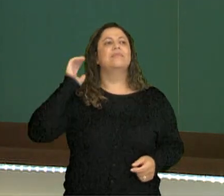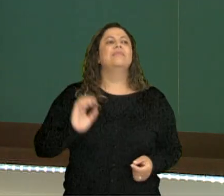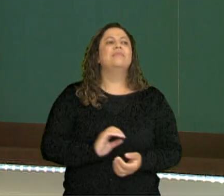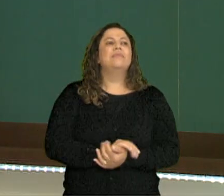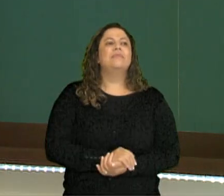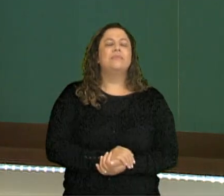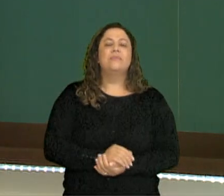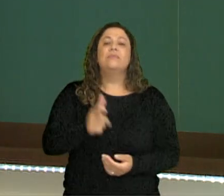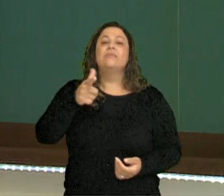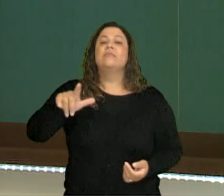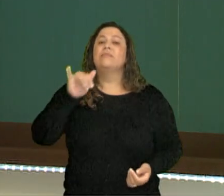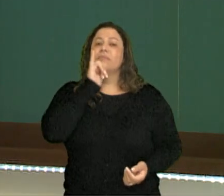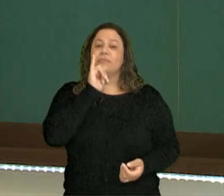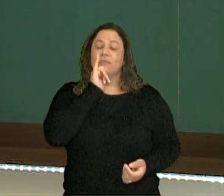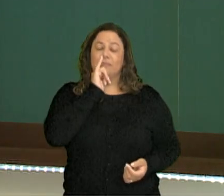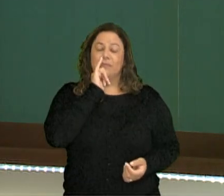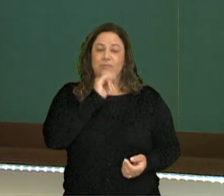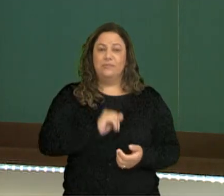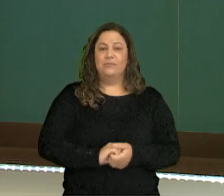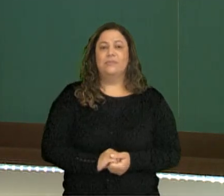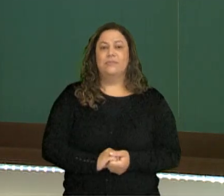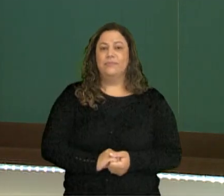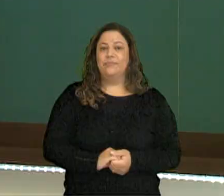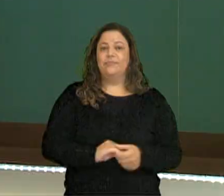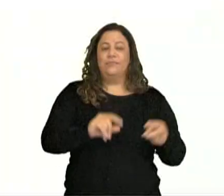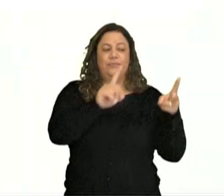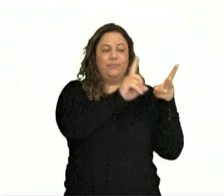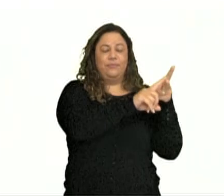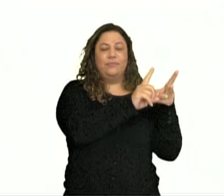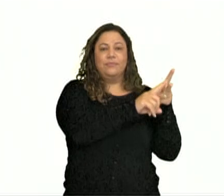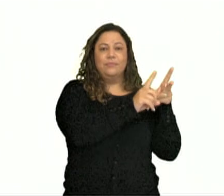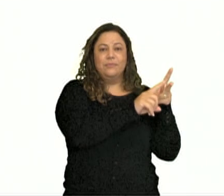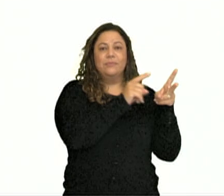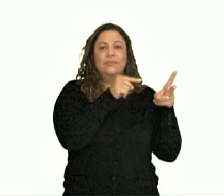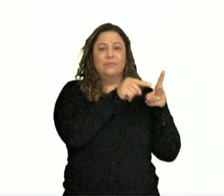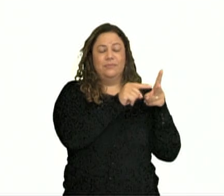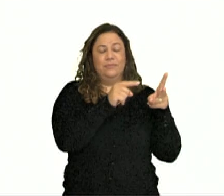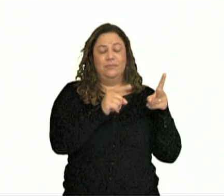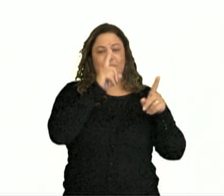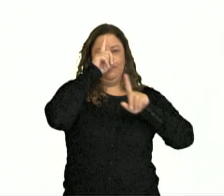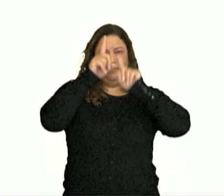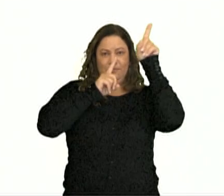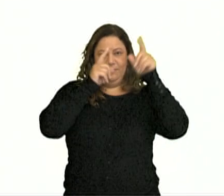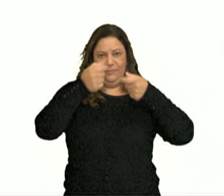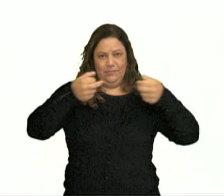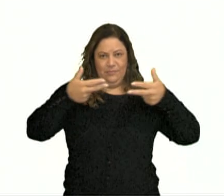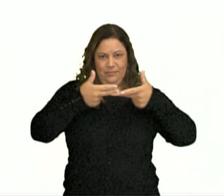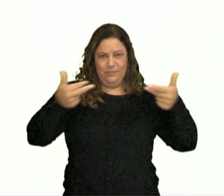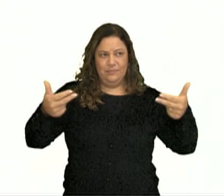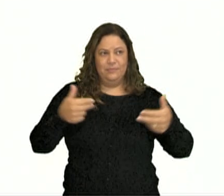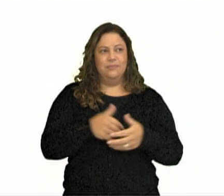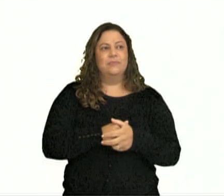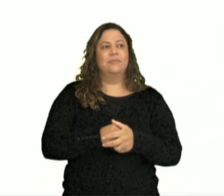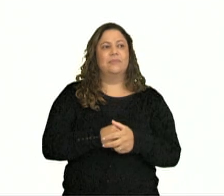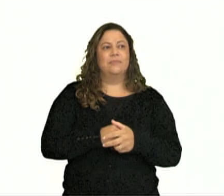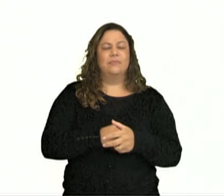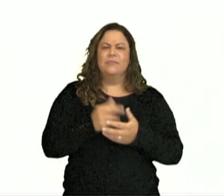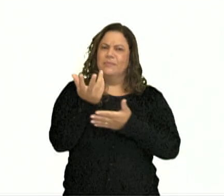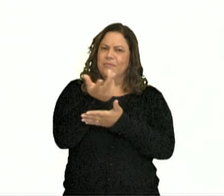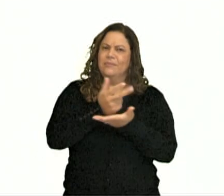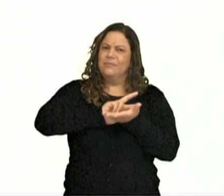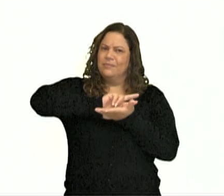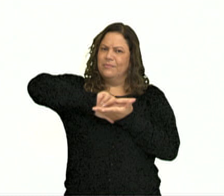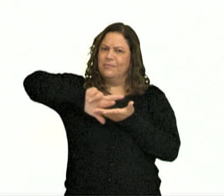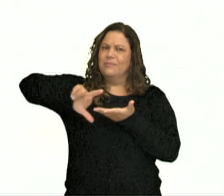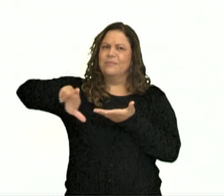olha aqui outro exemplo de partitura musical não convencional, né? Então, aqui a gente tem essa notação musical diferente,